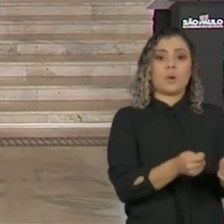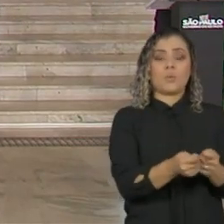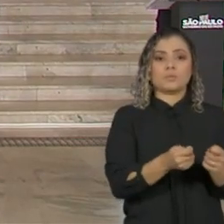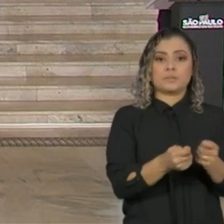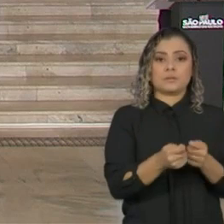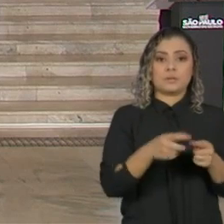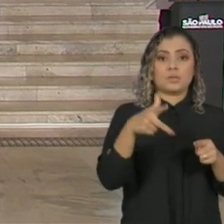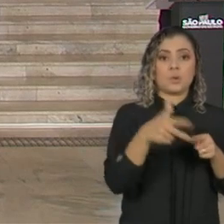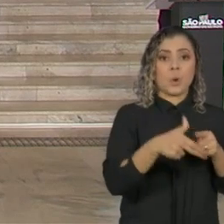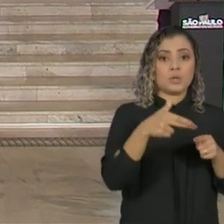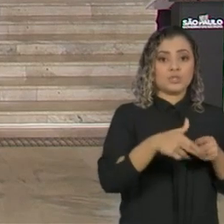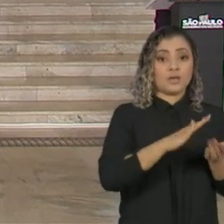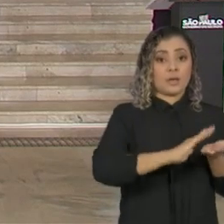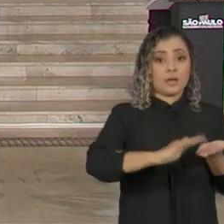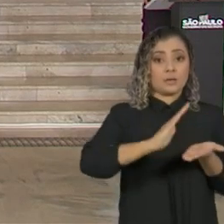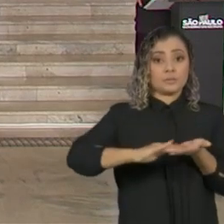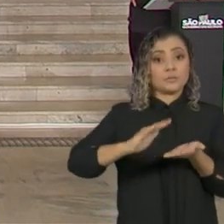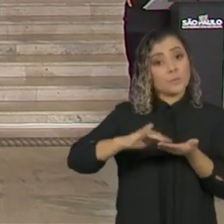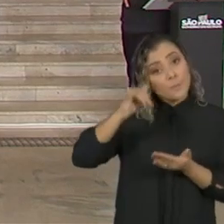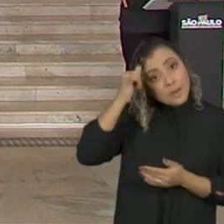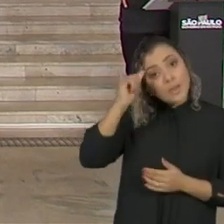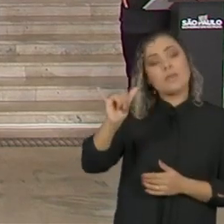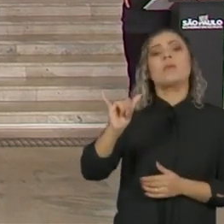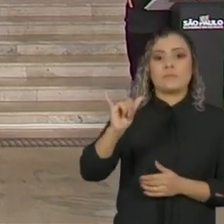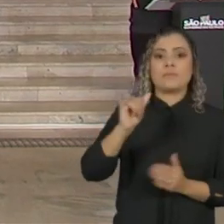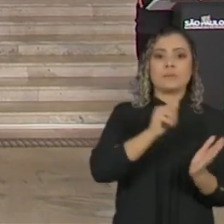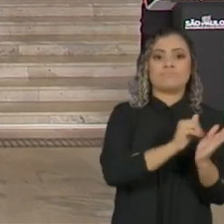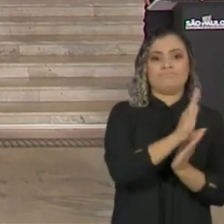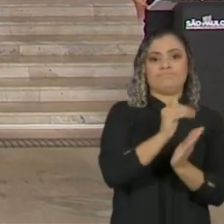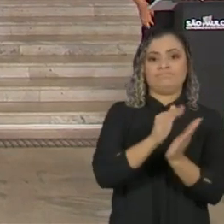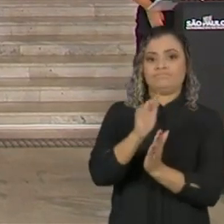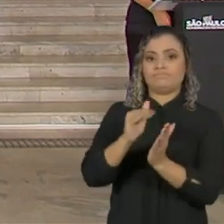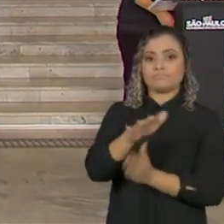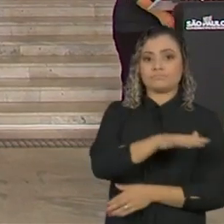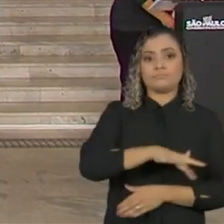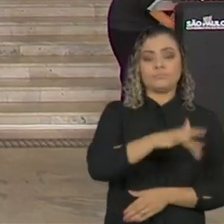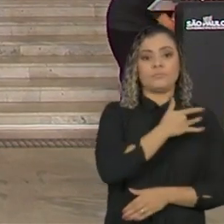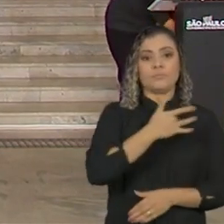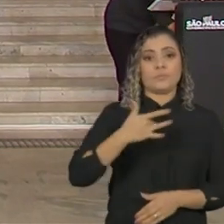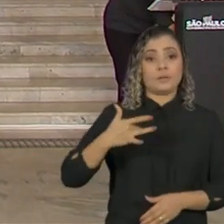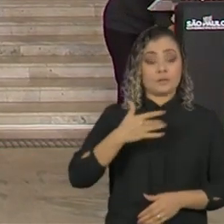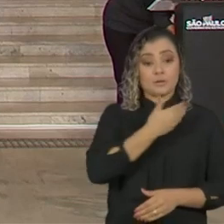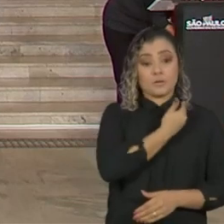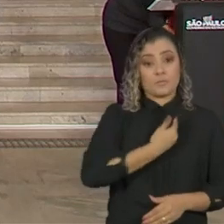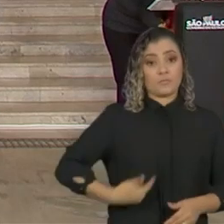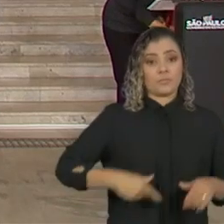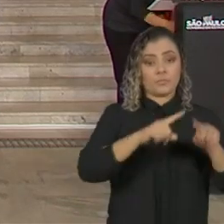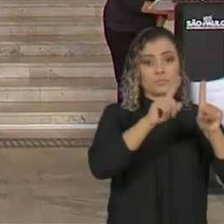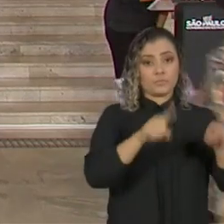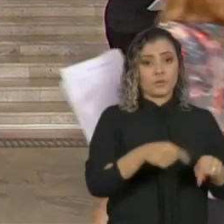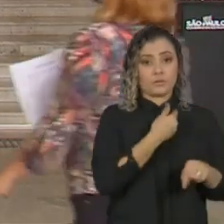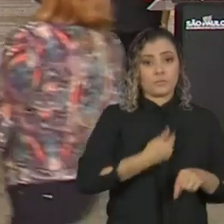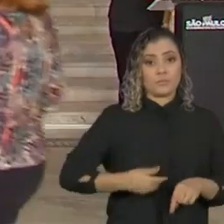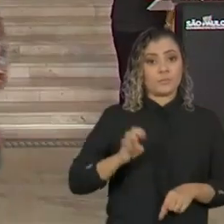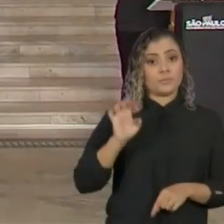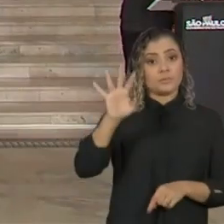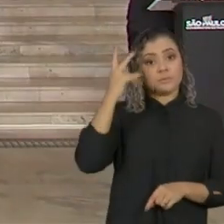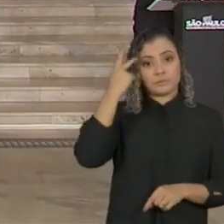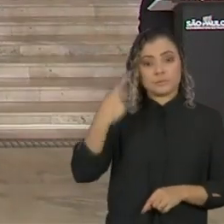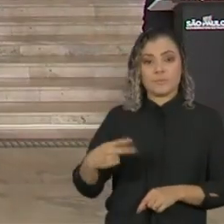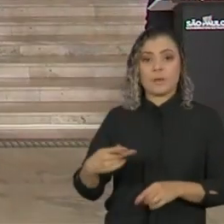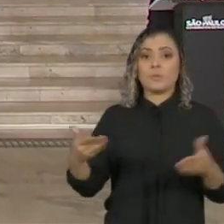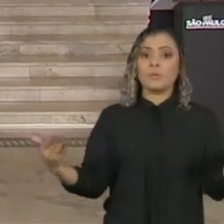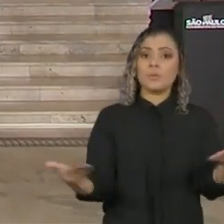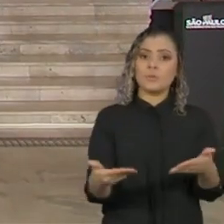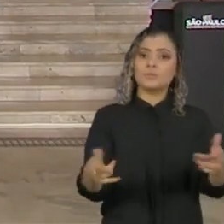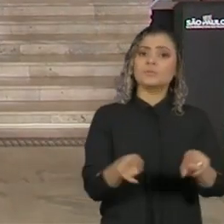de despesas para evitar demissões no serviço público do Estado de São Paulo. Também hoje